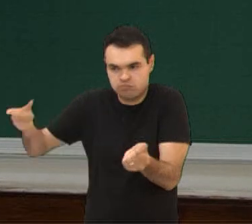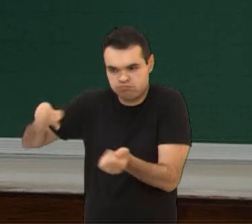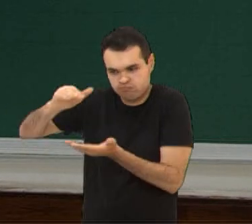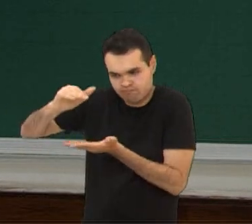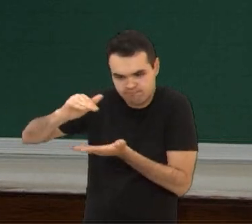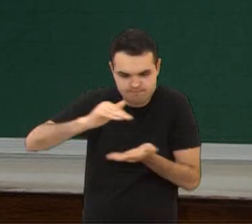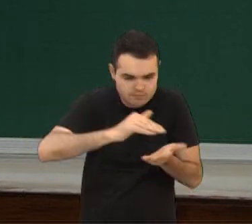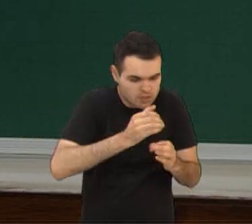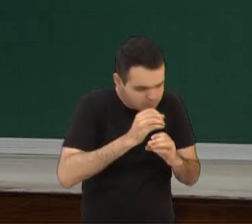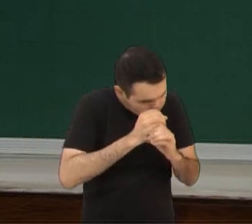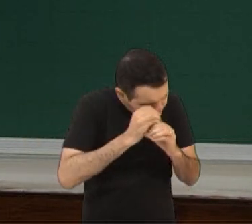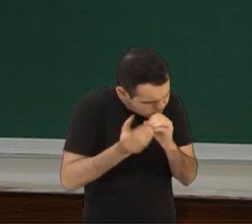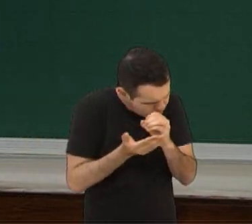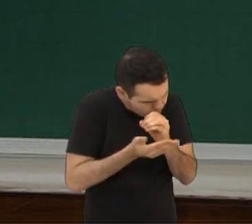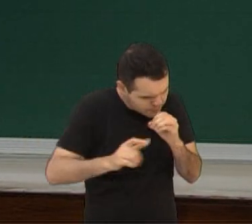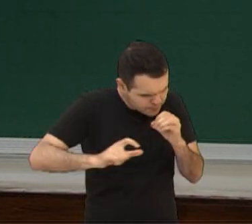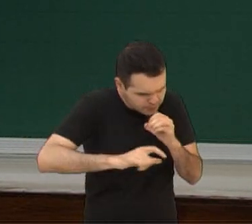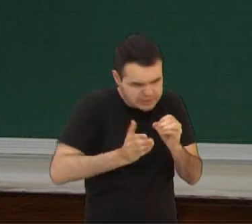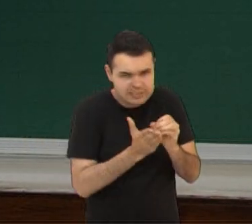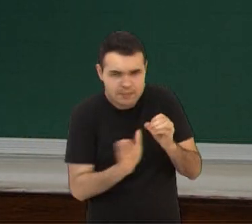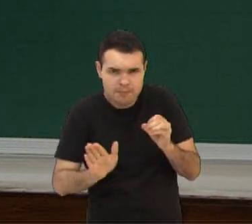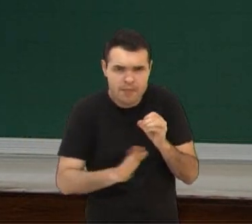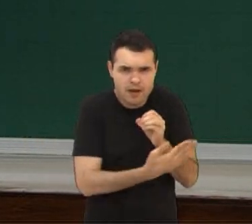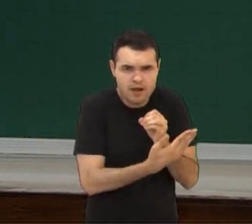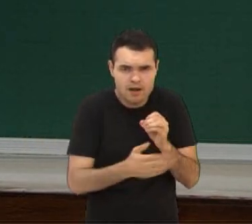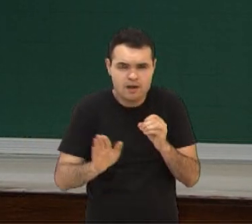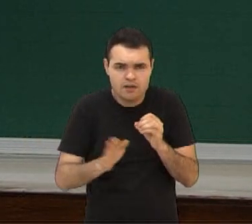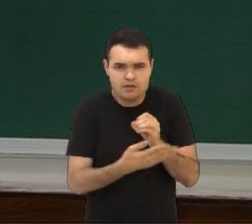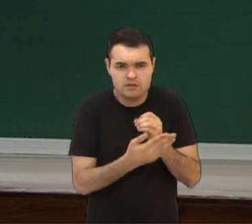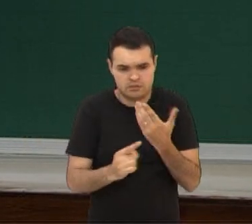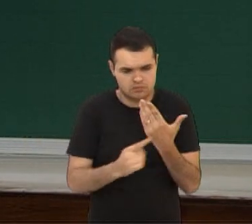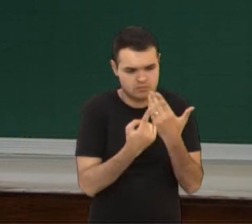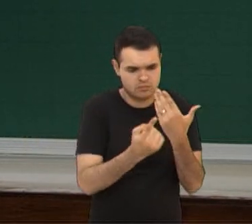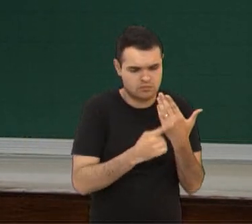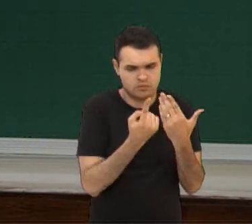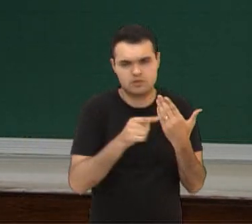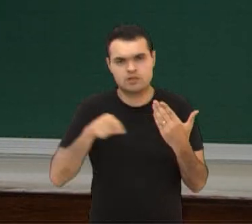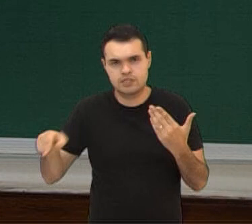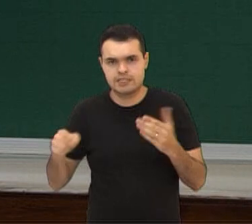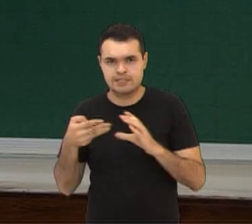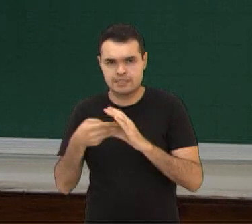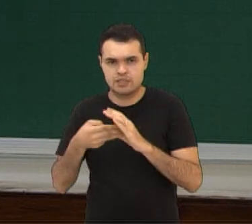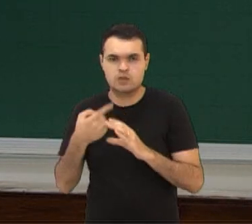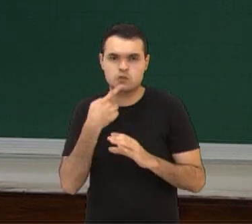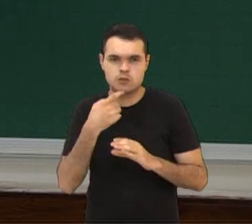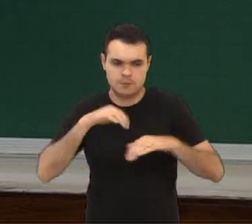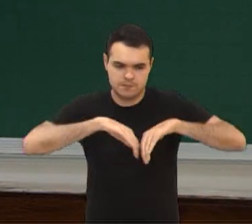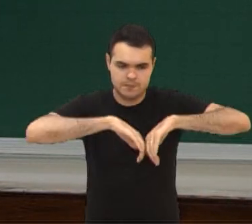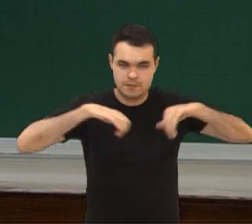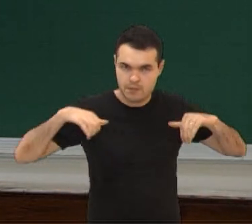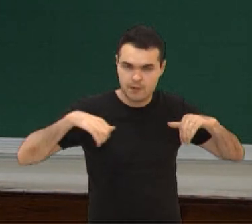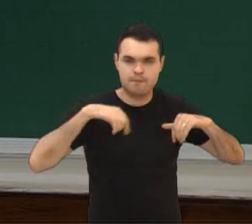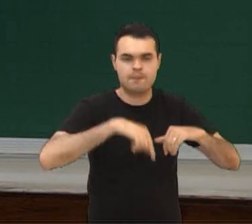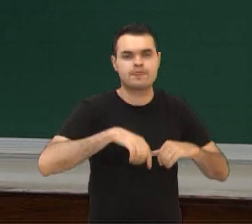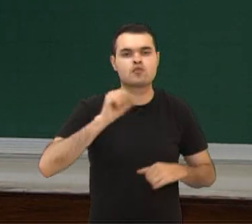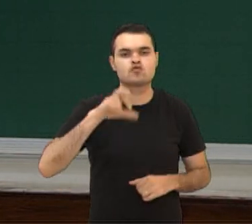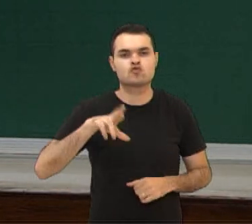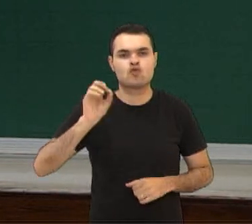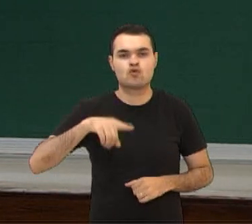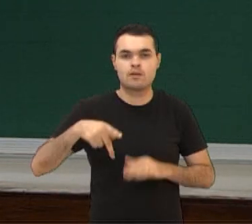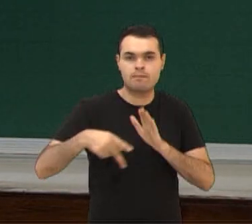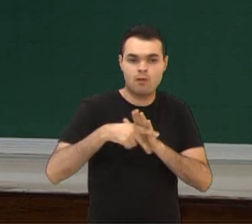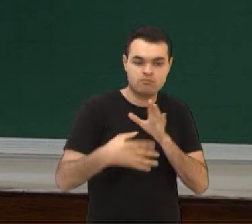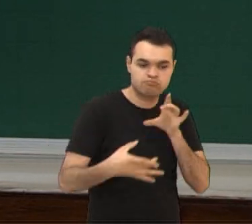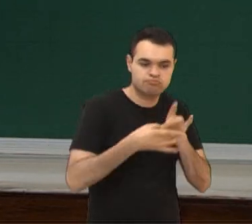para o laboratório. No laboratório, separa as células sanguíneas dos anticorpos, que é o que interessa. Então, o soro, na verdade, nesse caso, são os